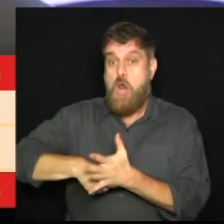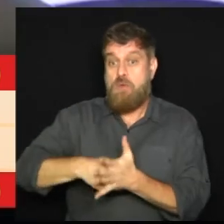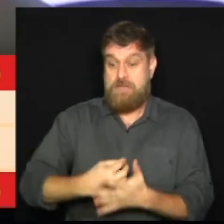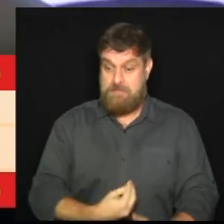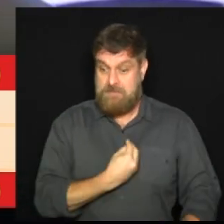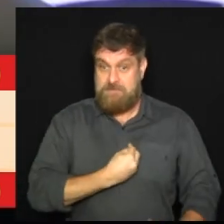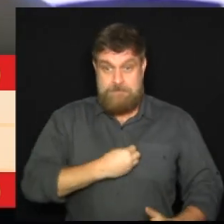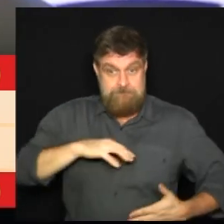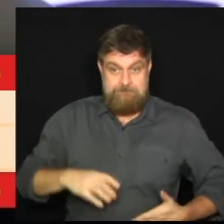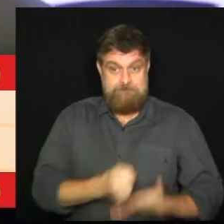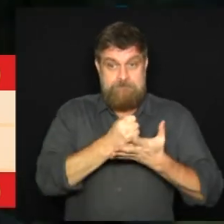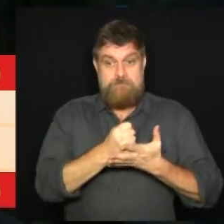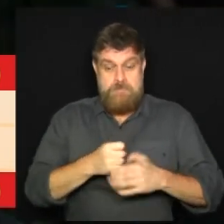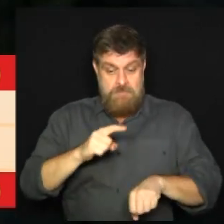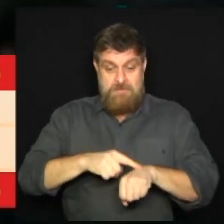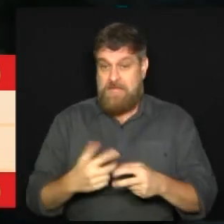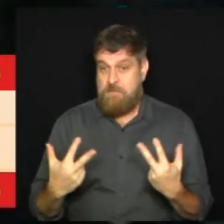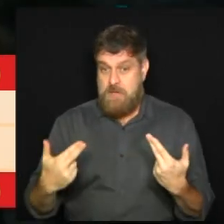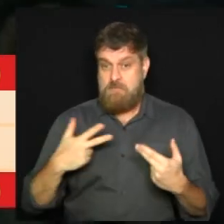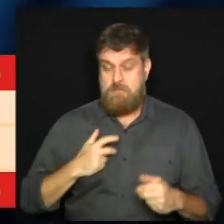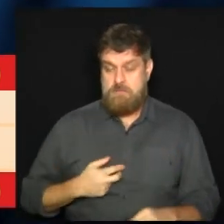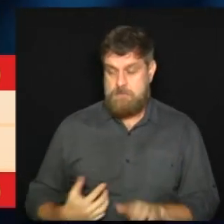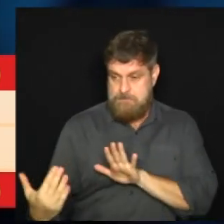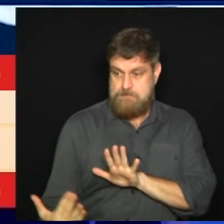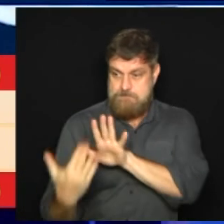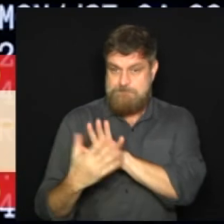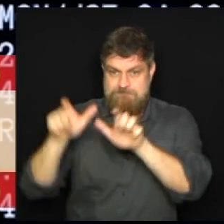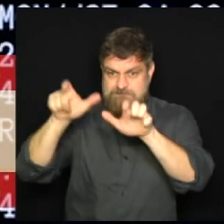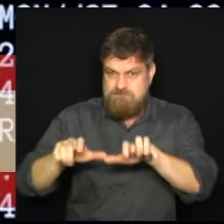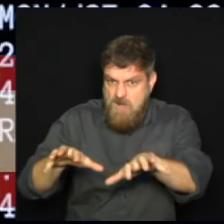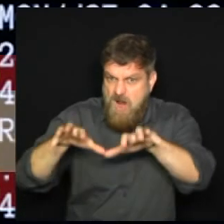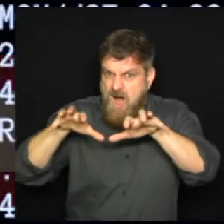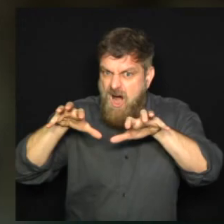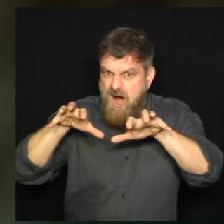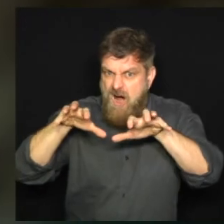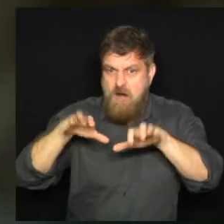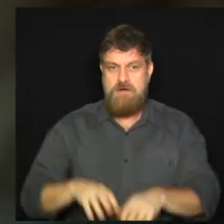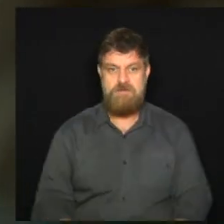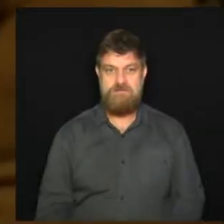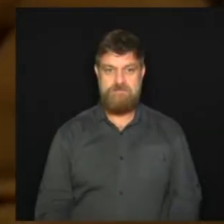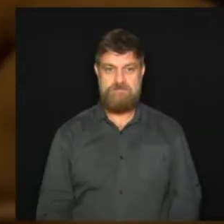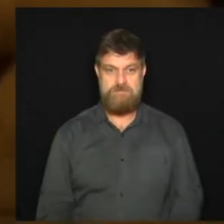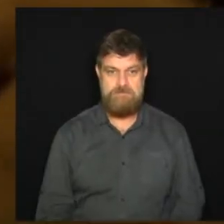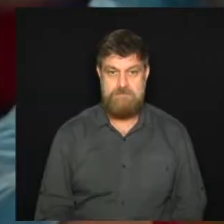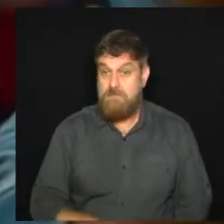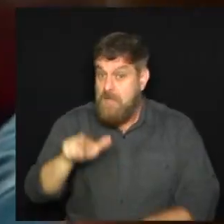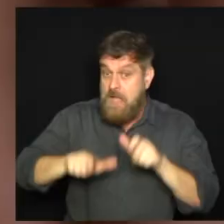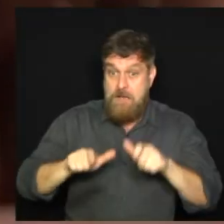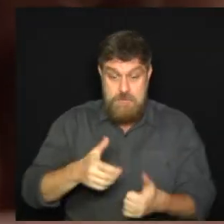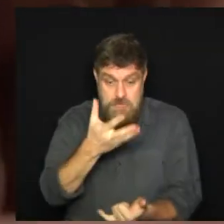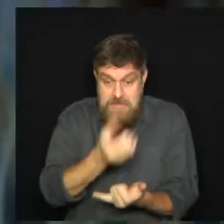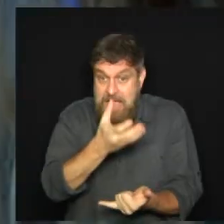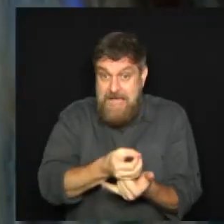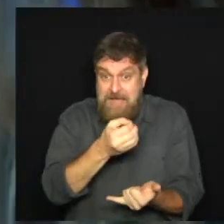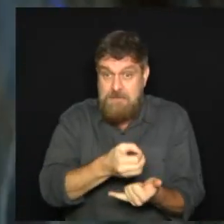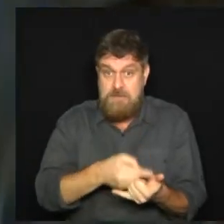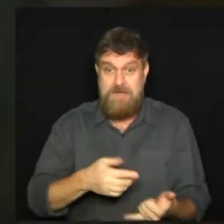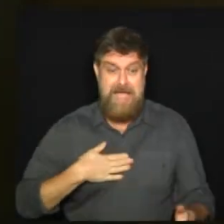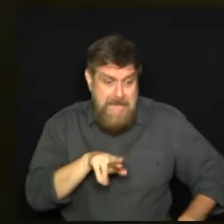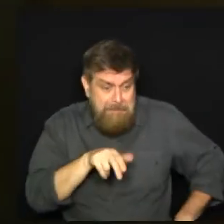um aplicativo que promete prever o momento e a data da morte das pessoas. Quando o aplicativo indica que ela tem 3 dias de